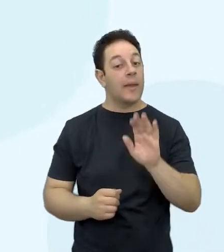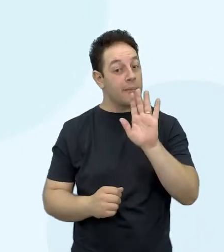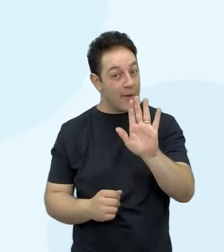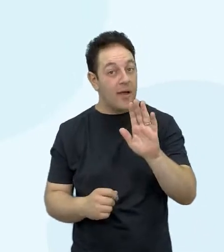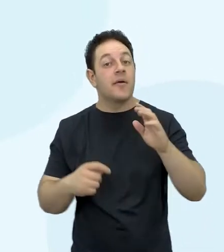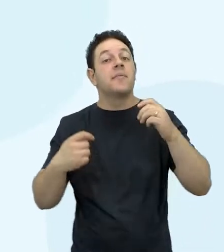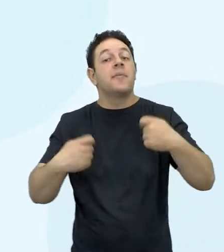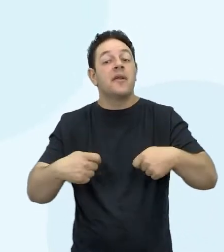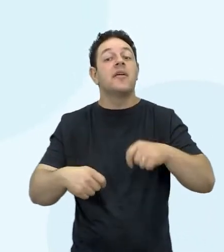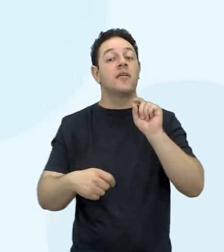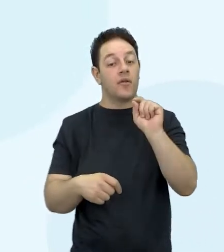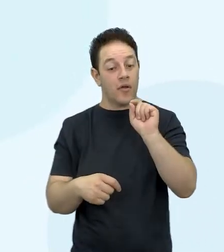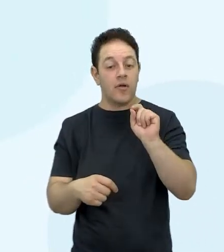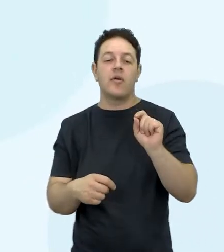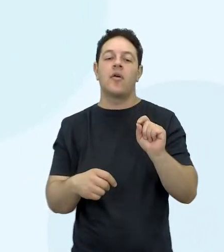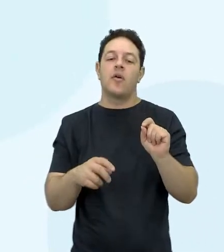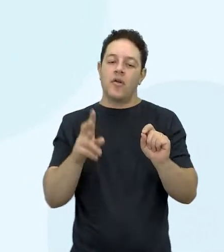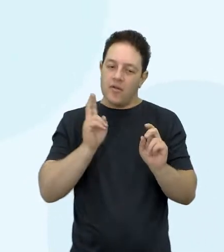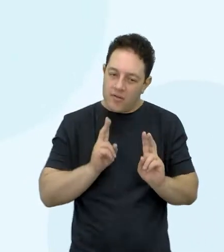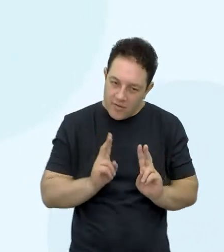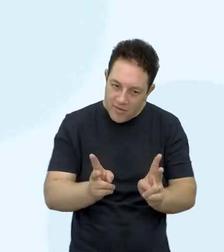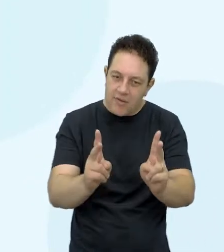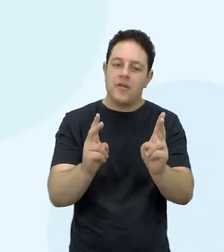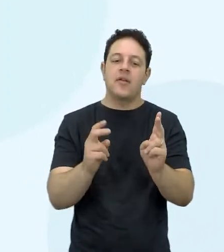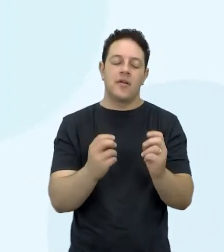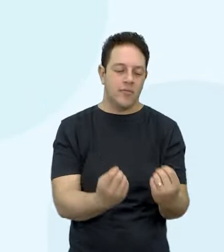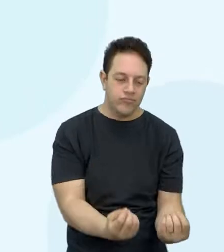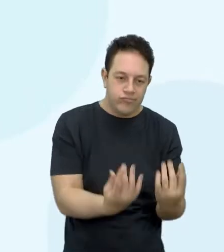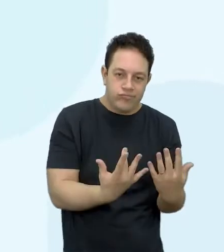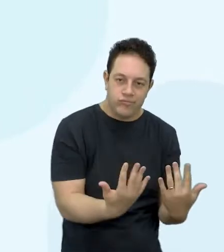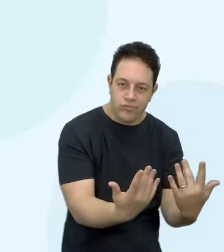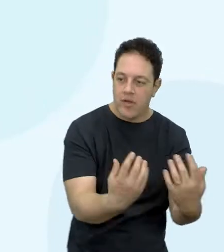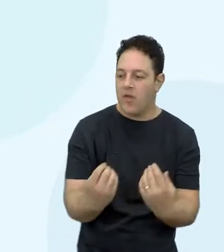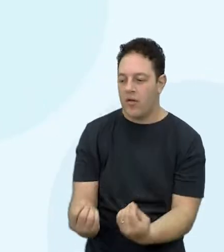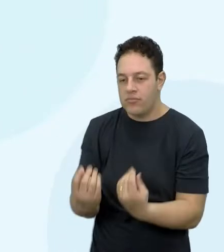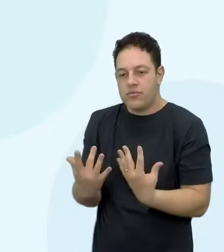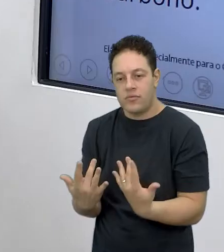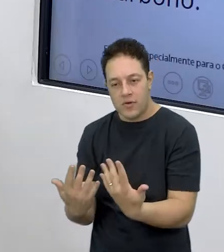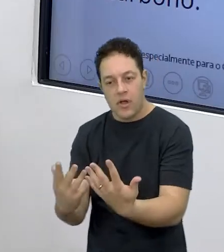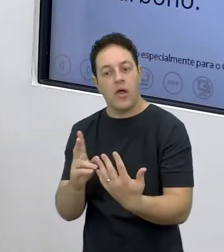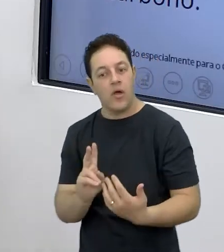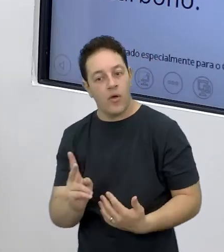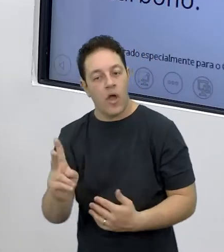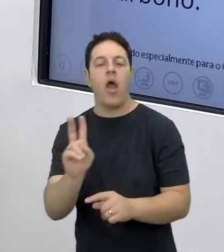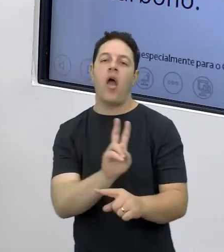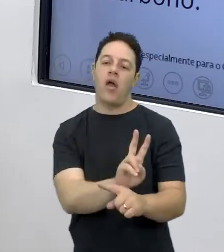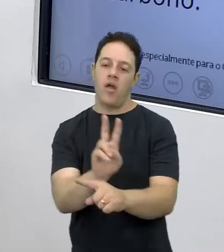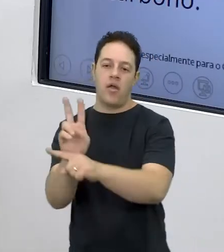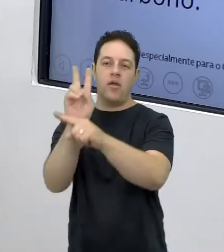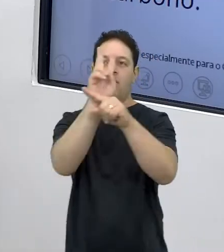possível se a gente tiver um cultivo contínuo aí de plantas para fazer essa regulação do